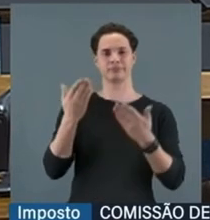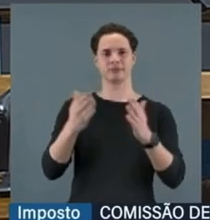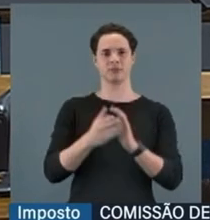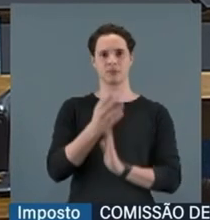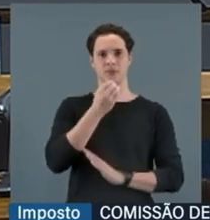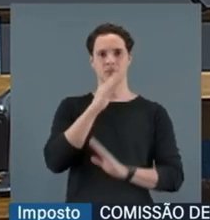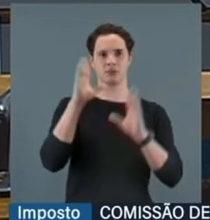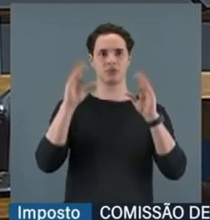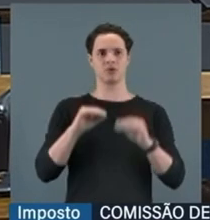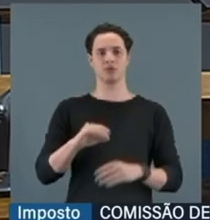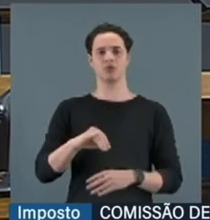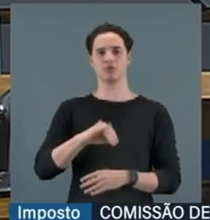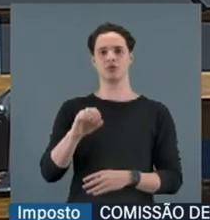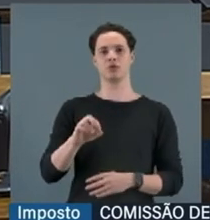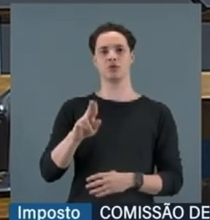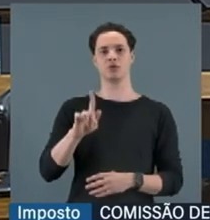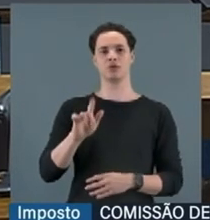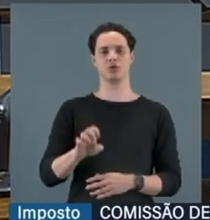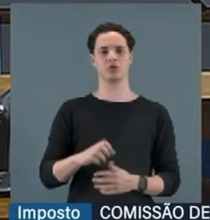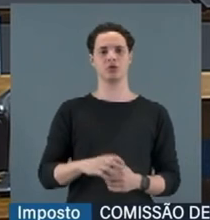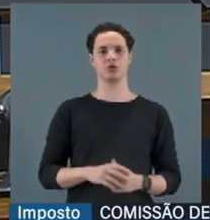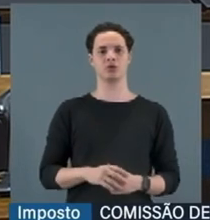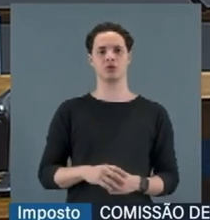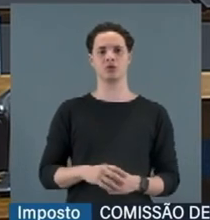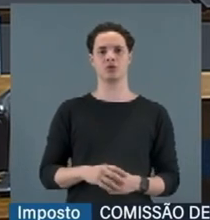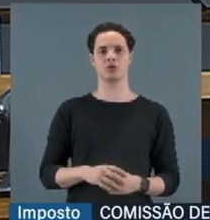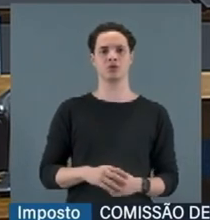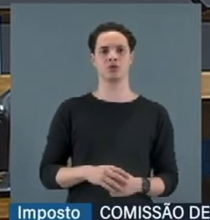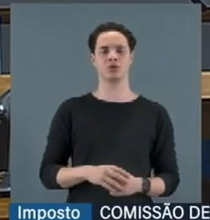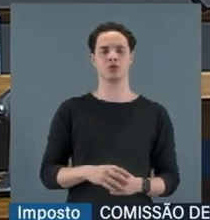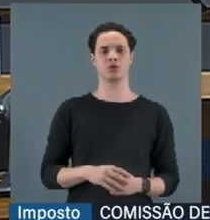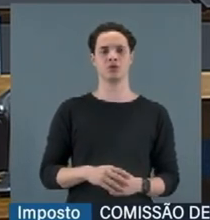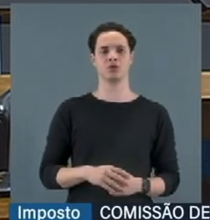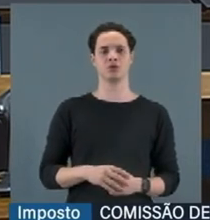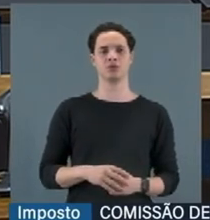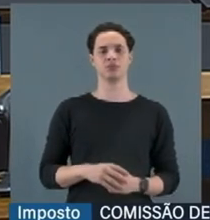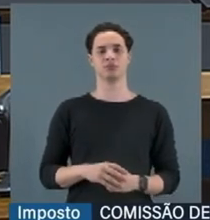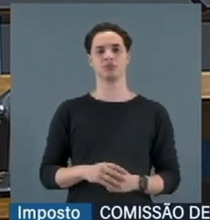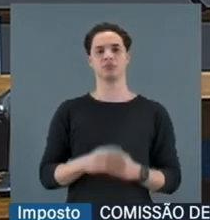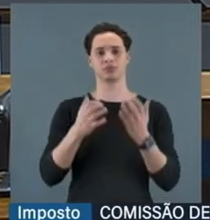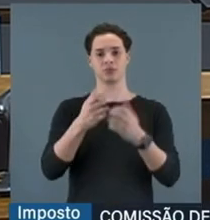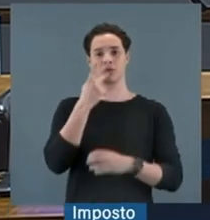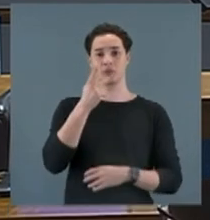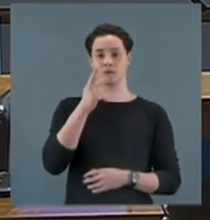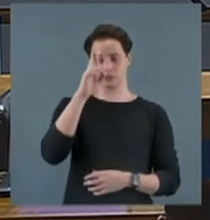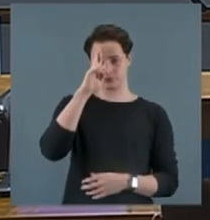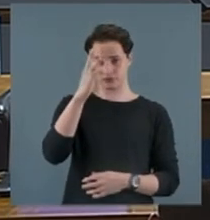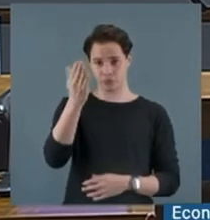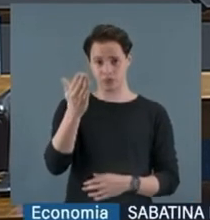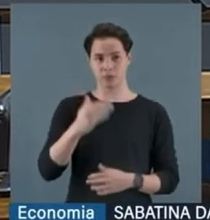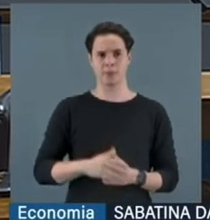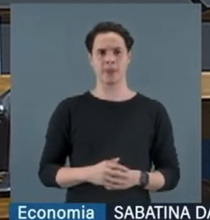senhor Jorge eu quero dizer o senhor